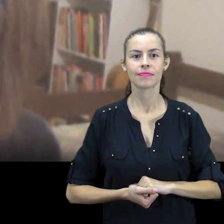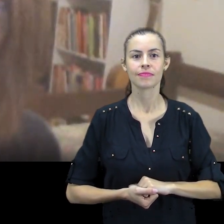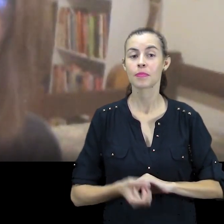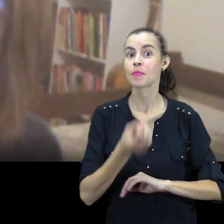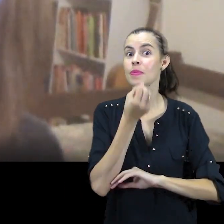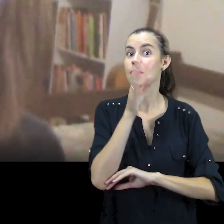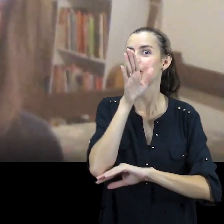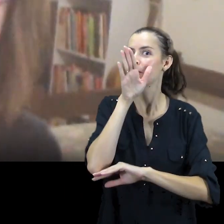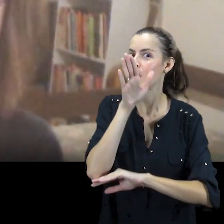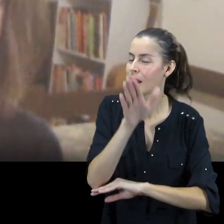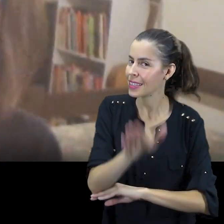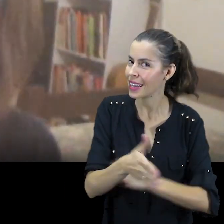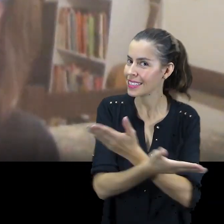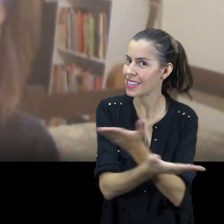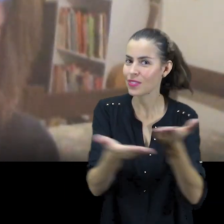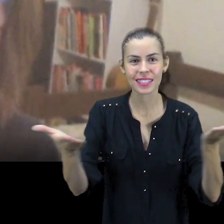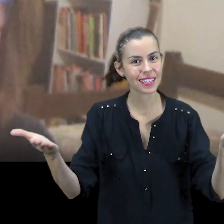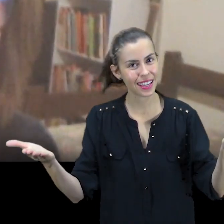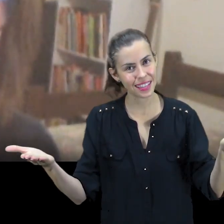a fala a você, tá bom?